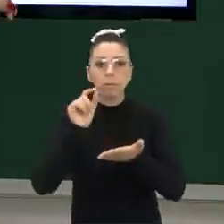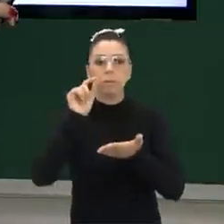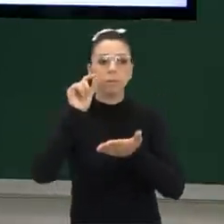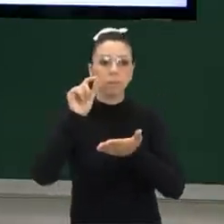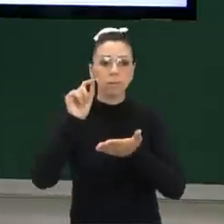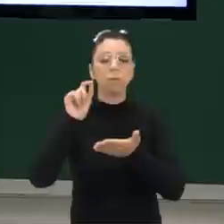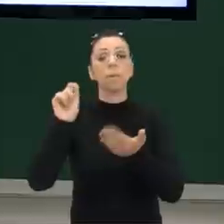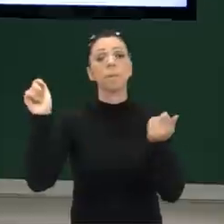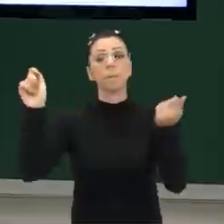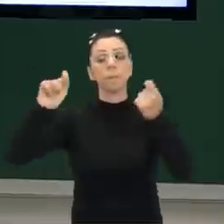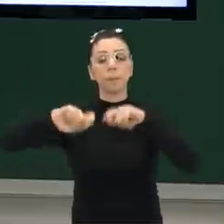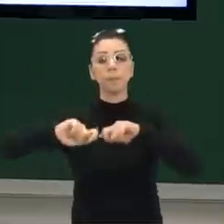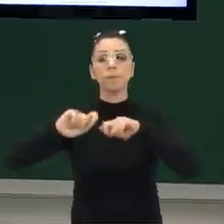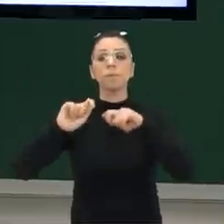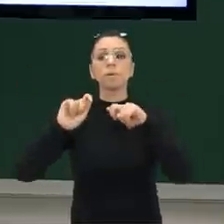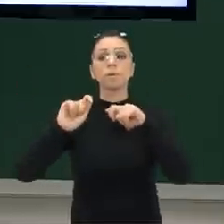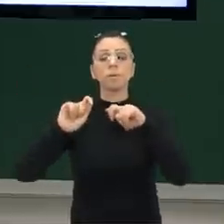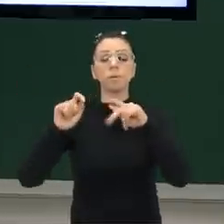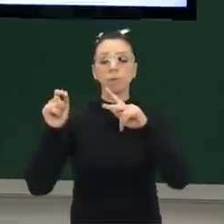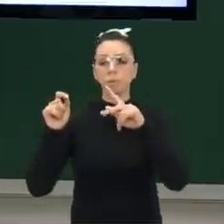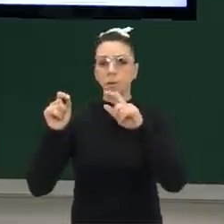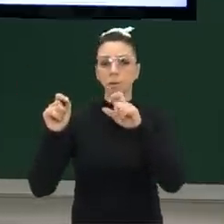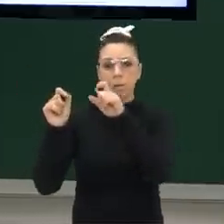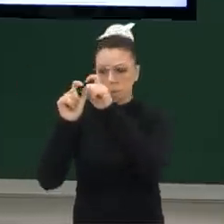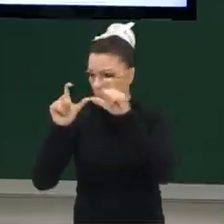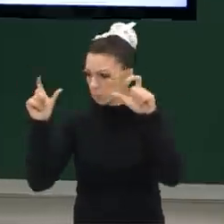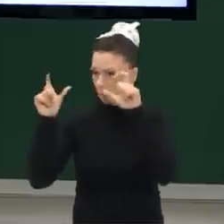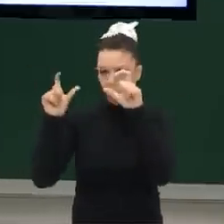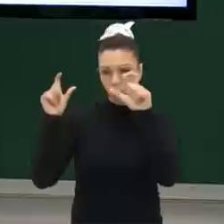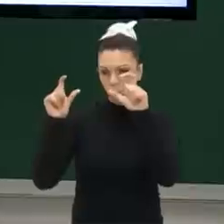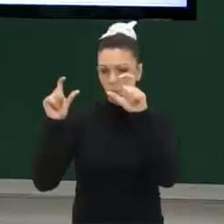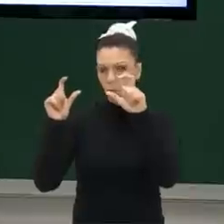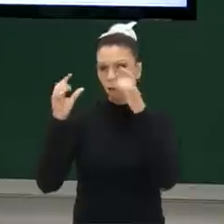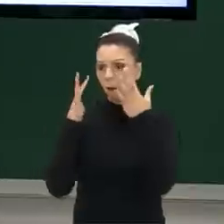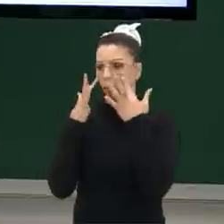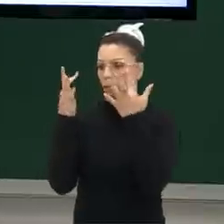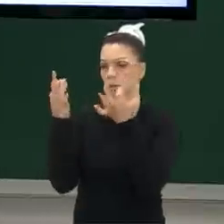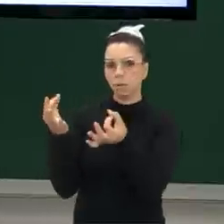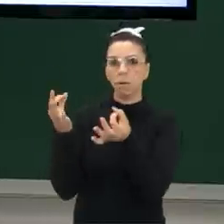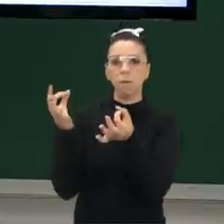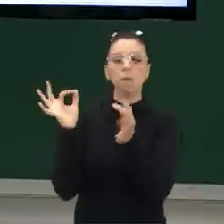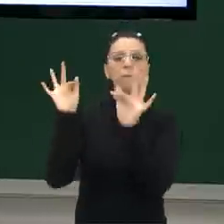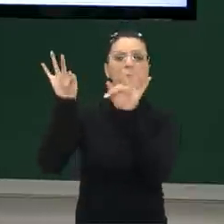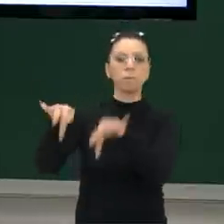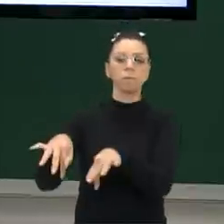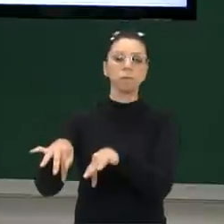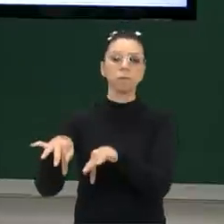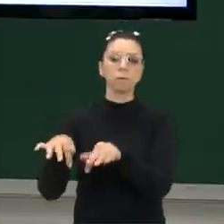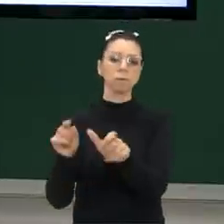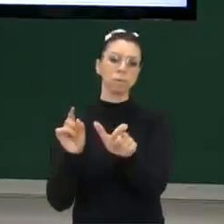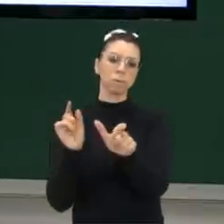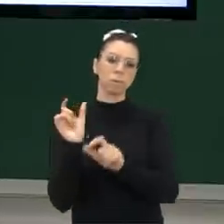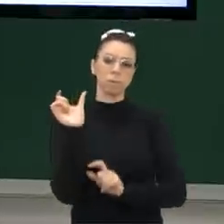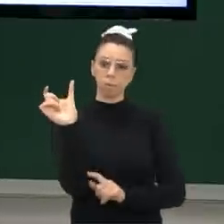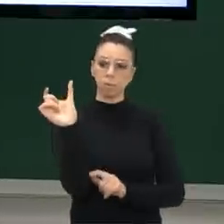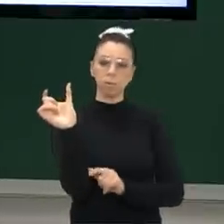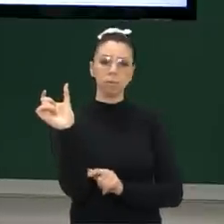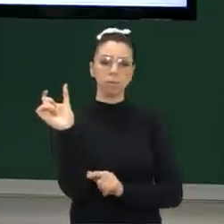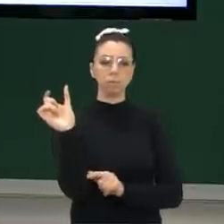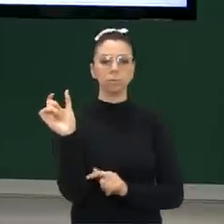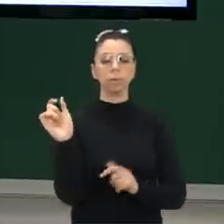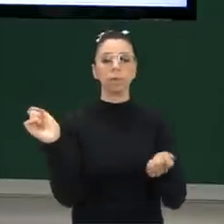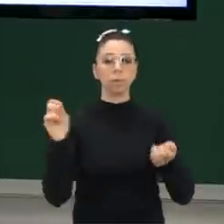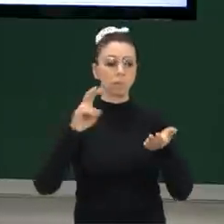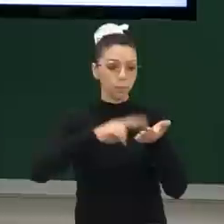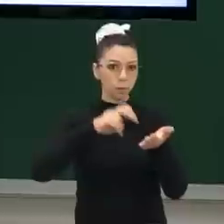gente vai ter que prestar atenção em qual vai ser o finalzinho daquela minha palavrinha. Então, o nosso banco de palavras